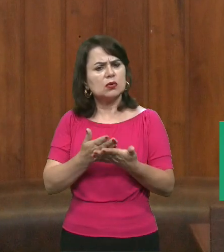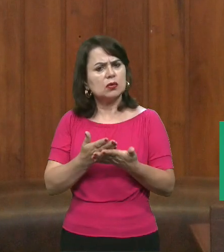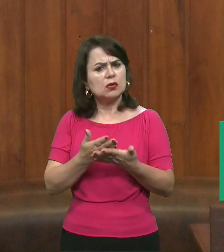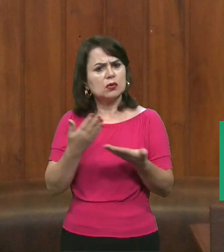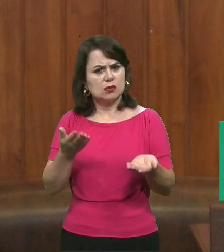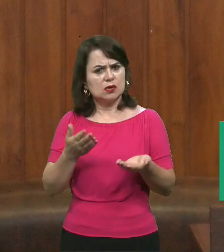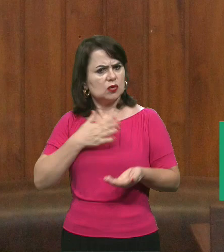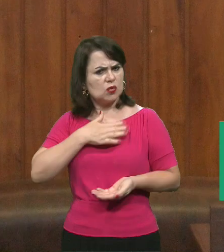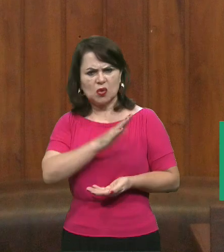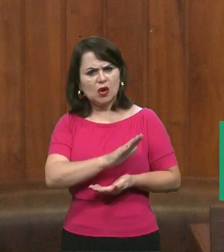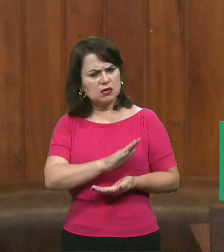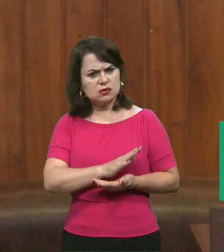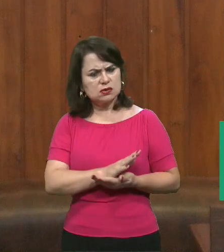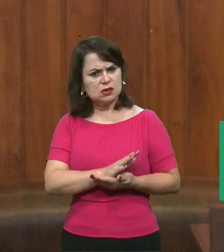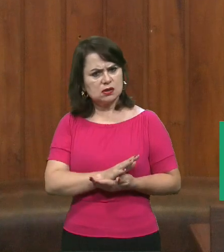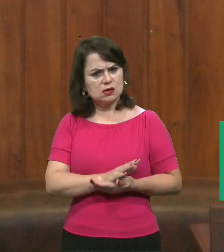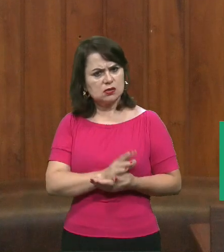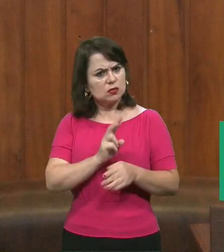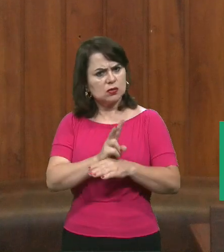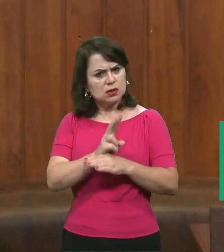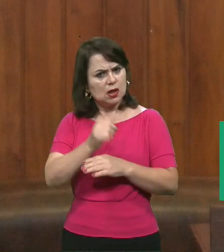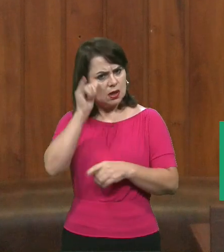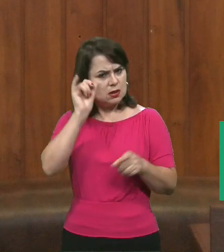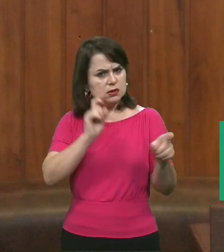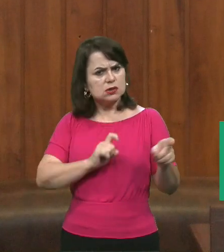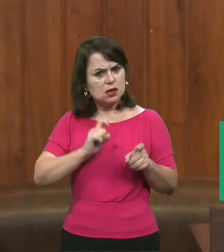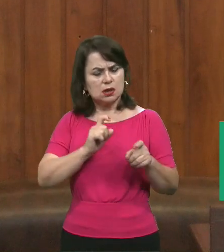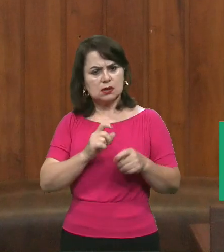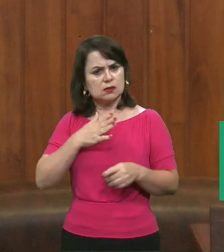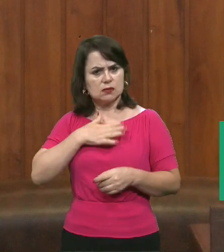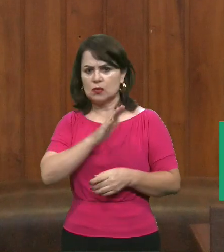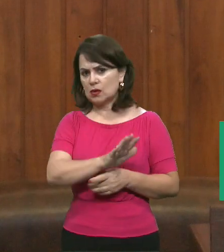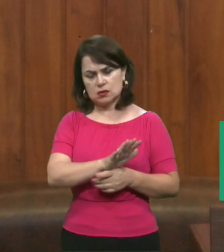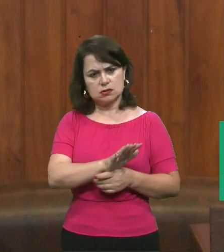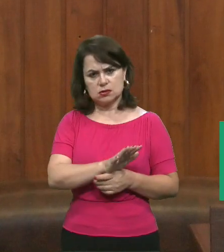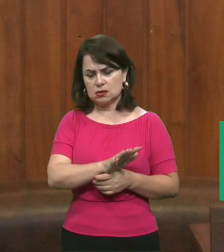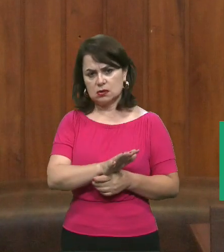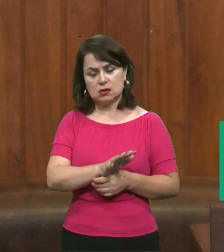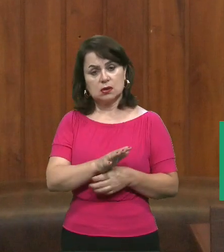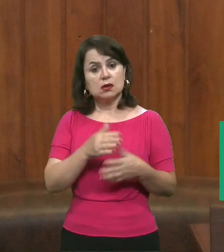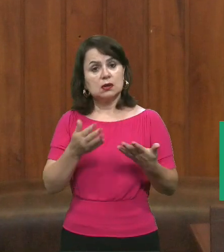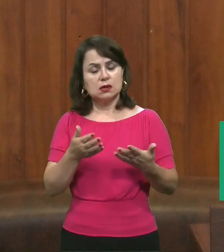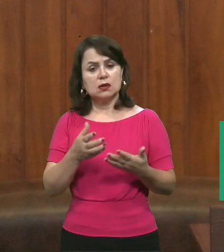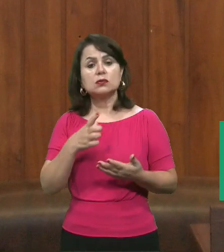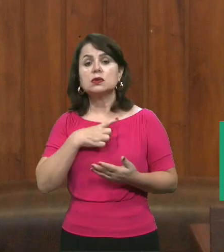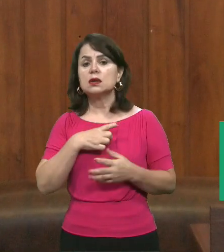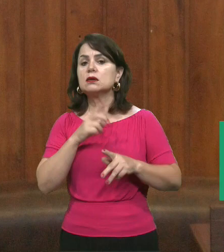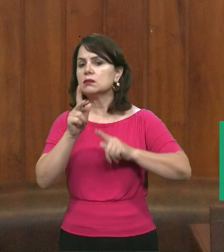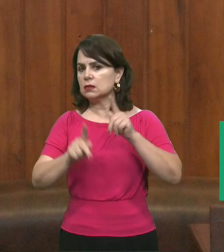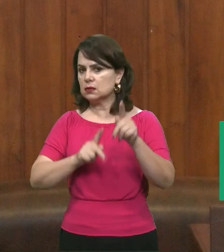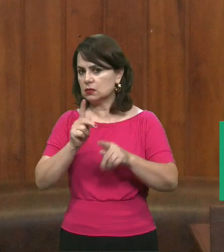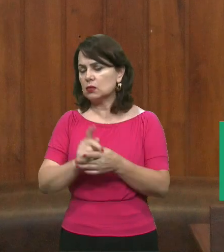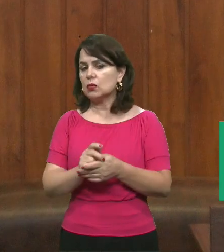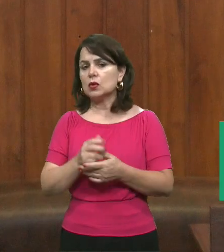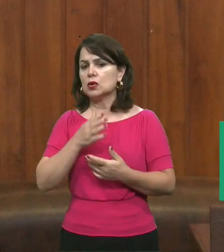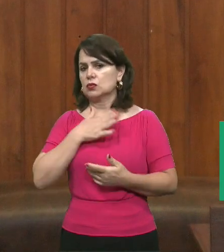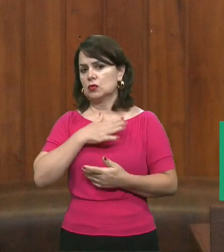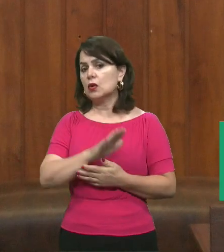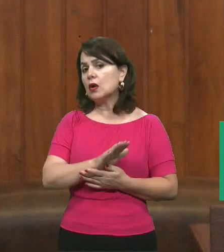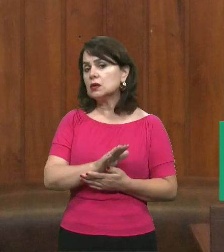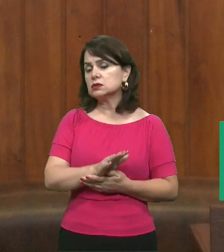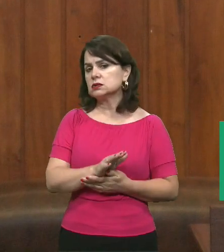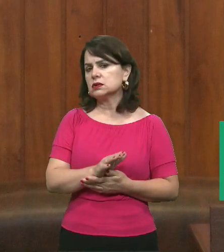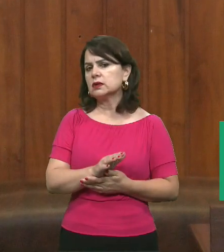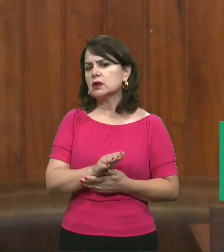não gosta das suas origens? Isso é um dos piores defeitos, um dos piores vícios que um homem tem, Dema. É querer